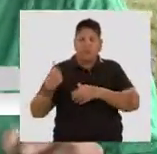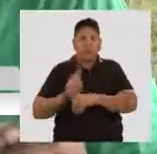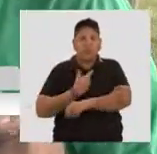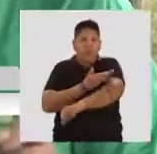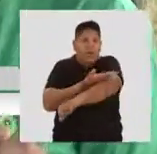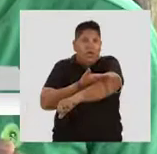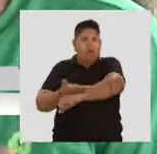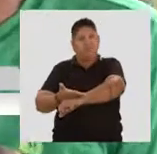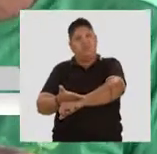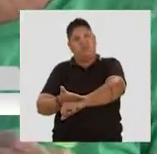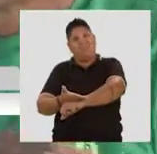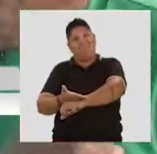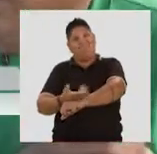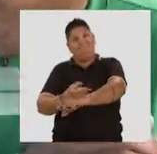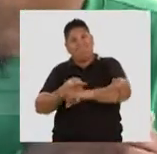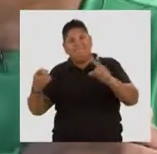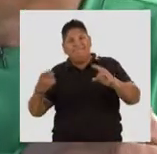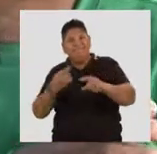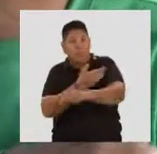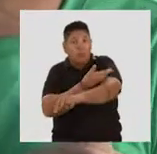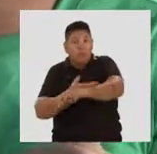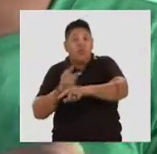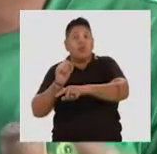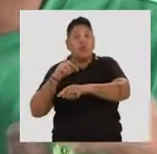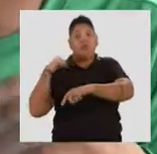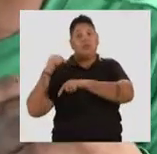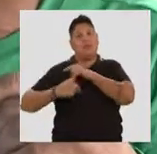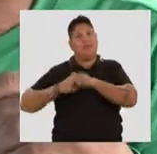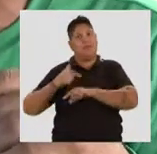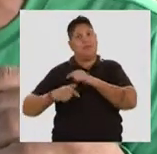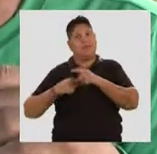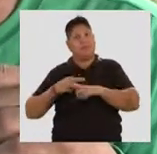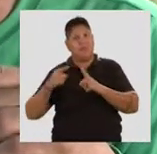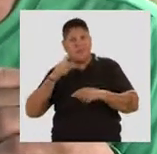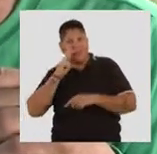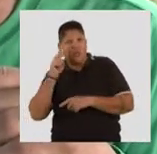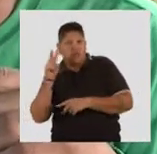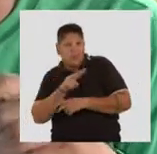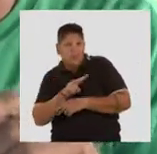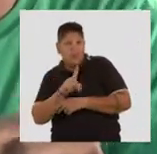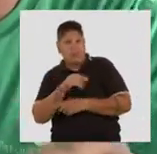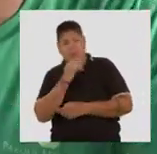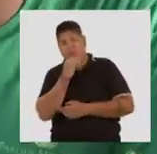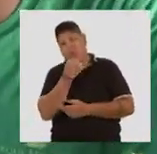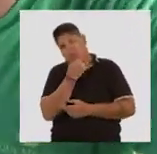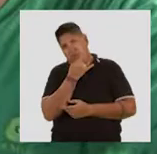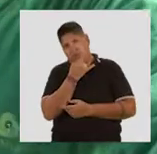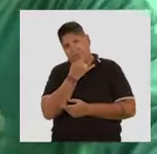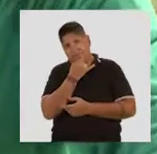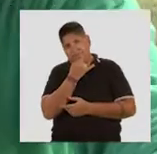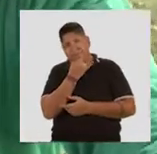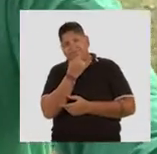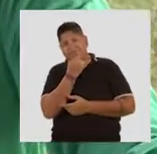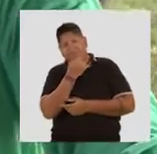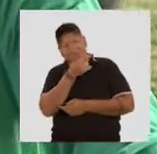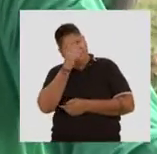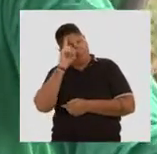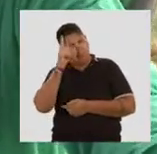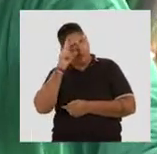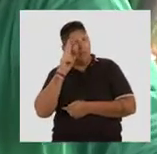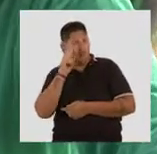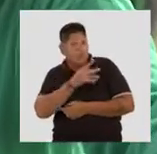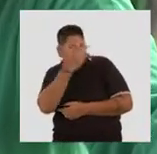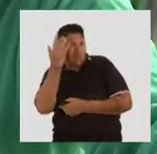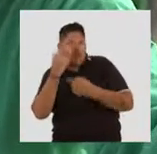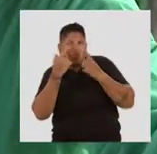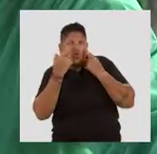tempo a gente vai e acostuma. Só que a gente acostuma assim com o trabalho. Mas pra gente ver é muito triste. No dia a